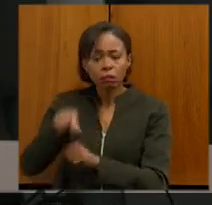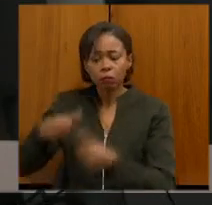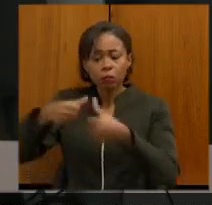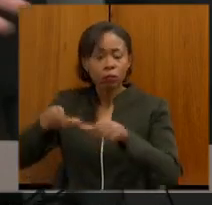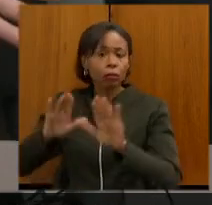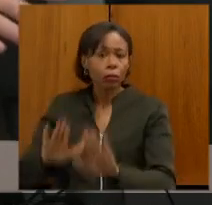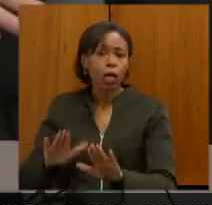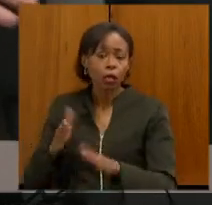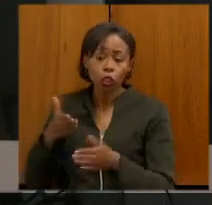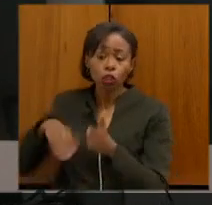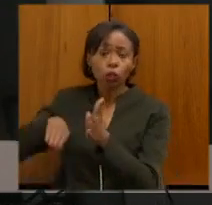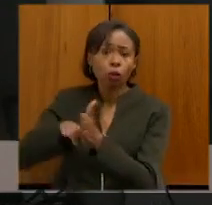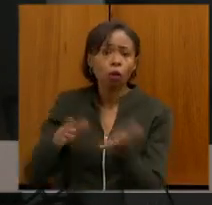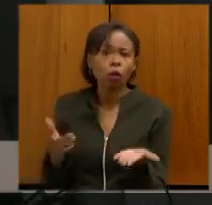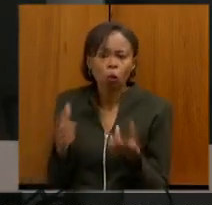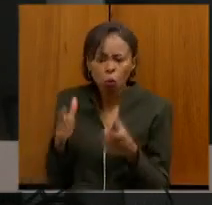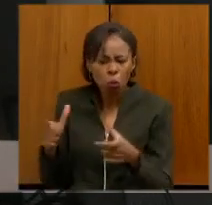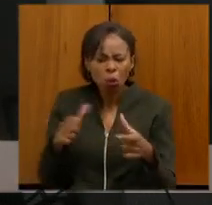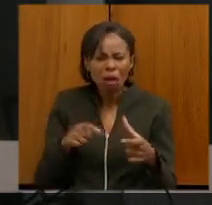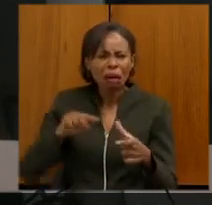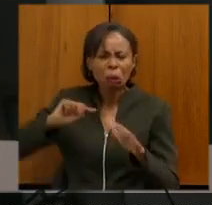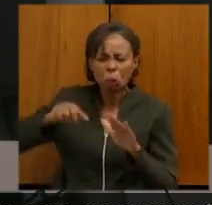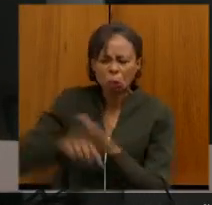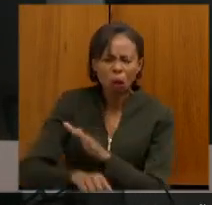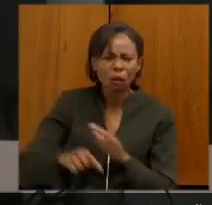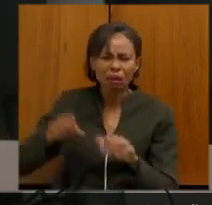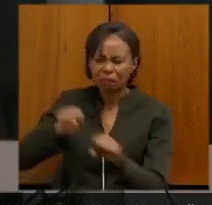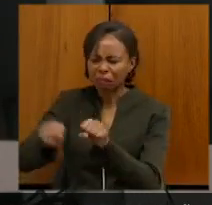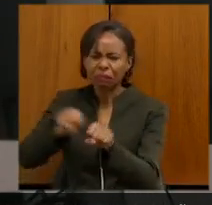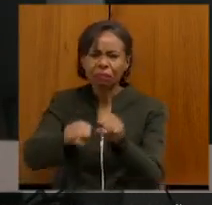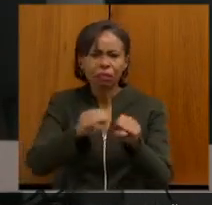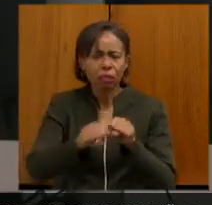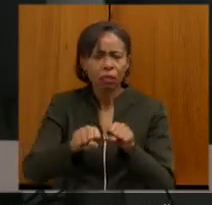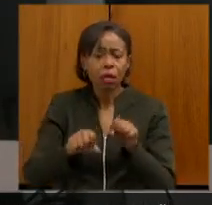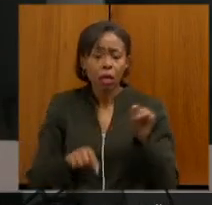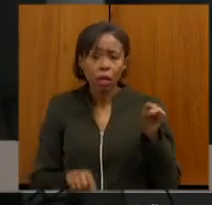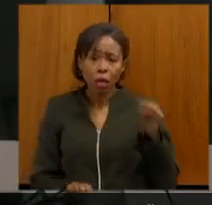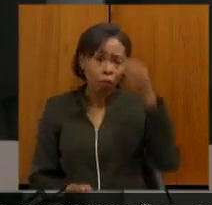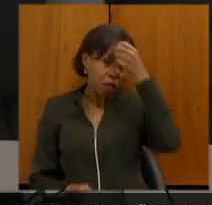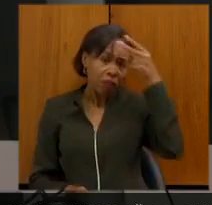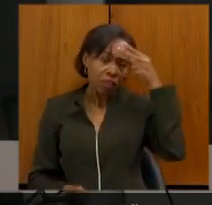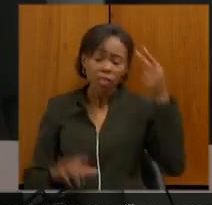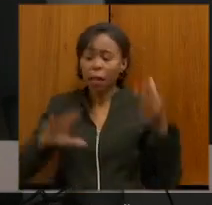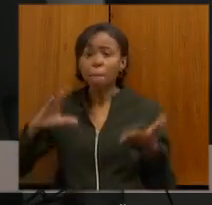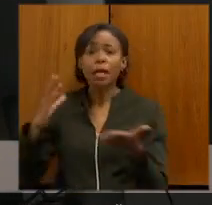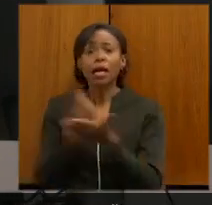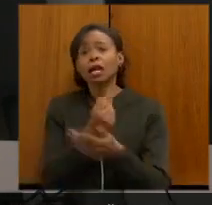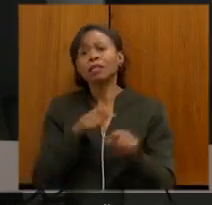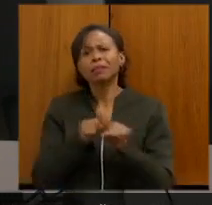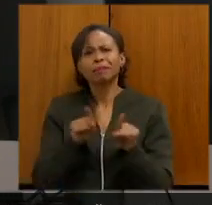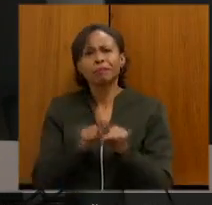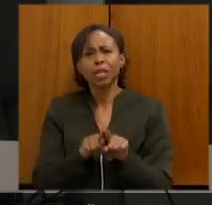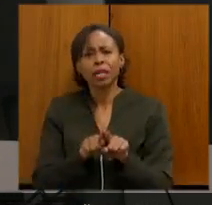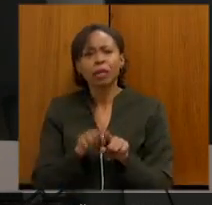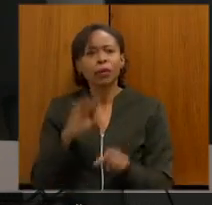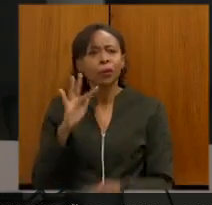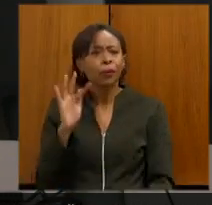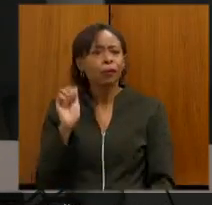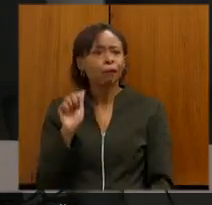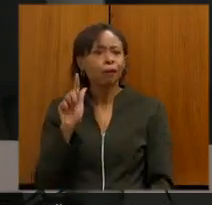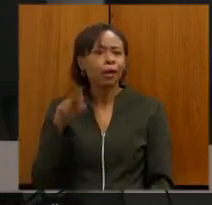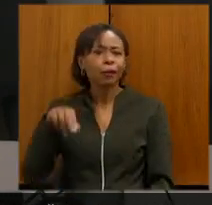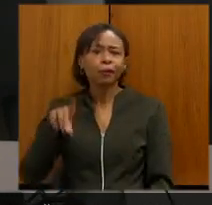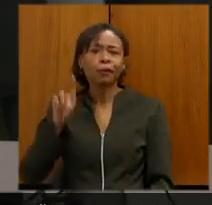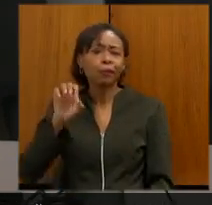feio eles olhos terreno baldio né E aí ele quer tomar também o Pedro Fagundes que é uma comunidade que tá mais de